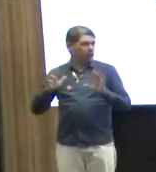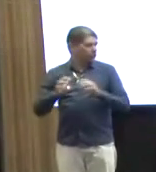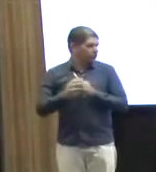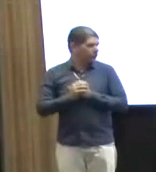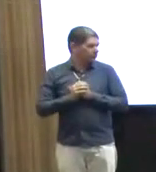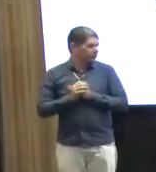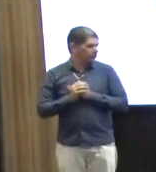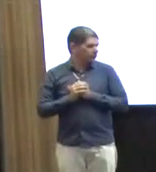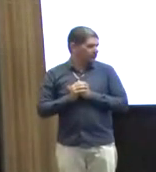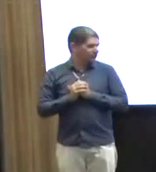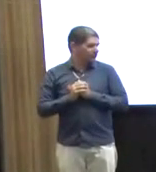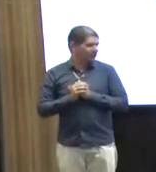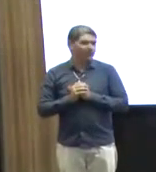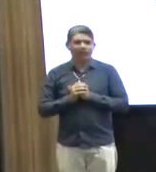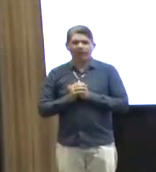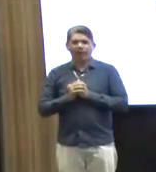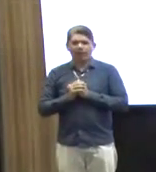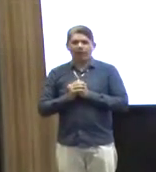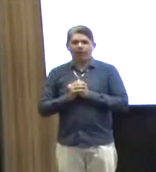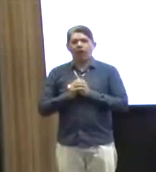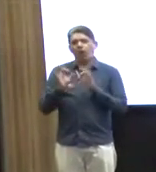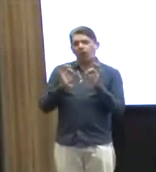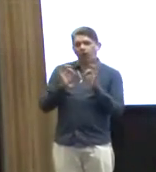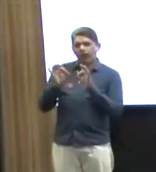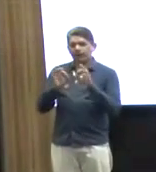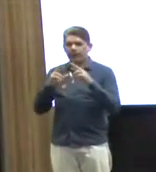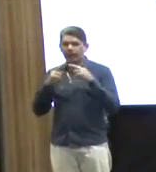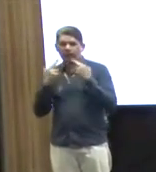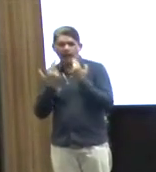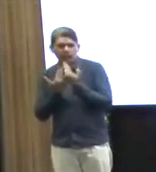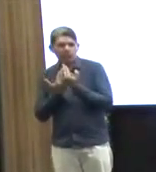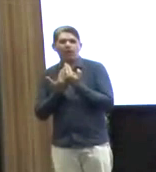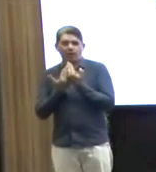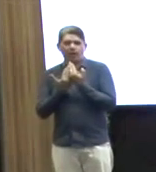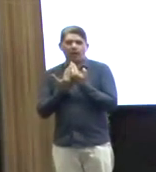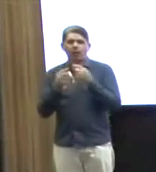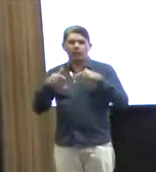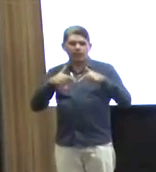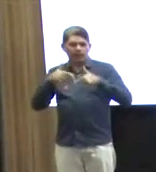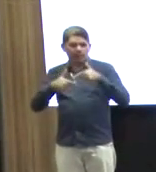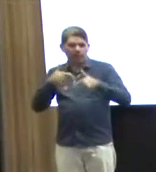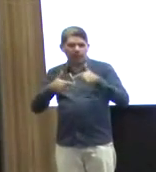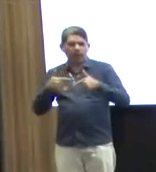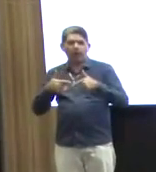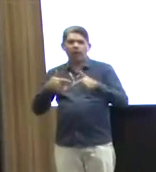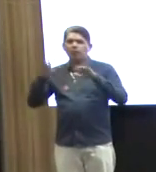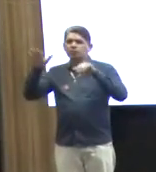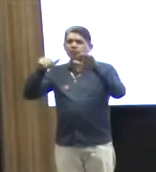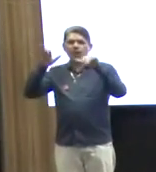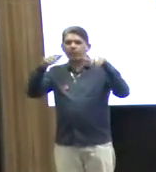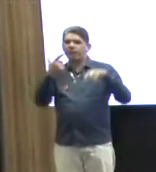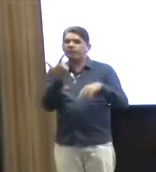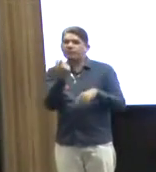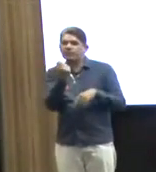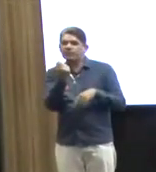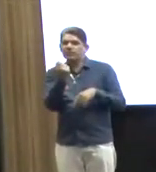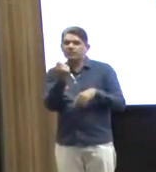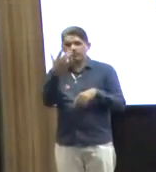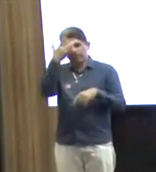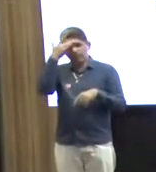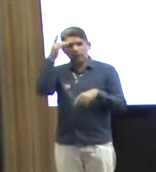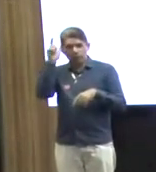né, toda vez que a gente tenta organizar uma reunião no trabalho com 20 pessoas, é uma trabalheira danada, um seminário, um congresso, um evento como